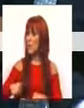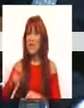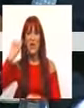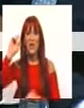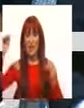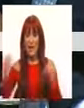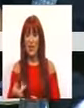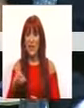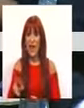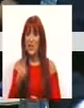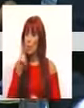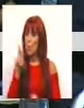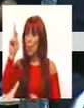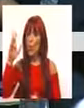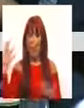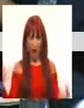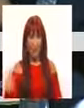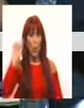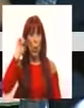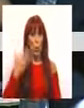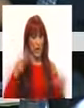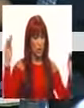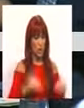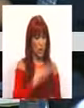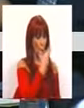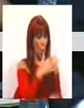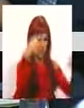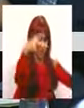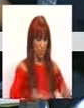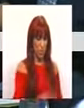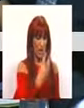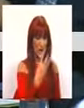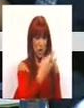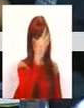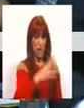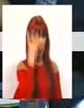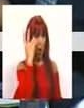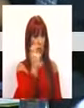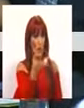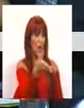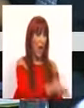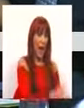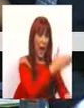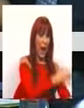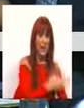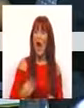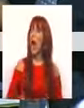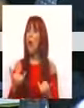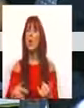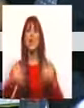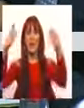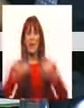descida das taxas de juros. O déficit reduziu-se de 11% para cerca de 3% nos 4 anos anteriores. Agora